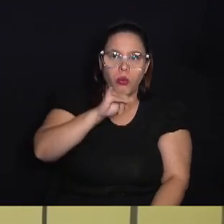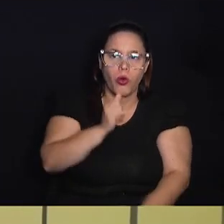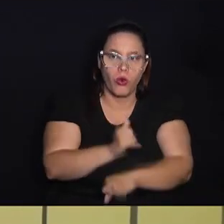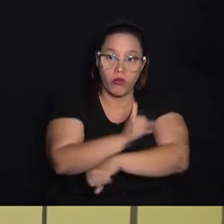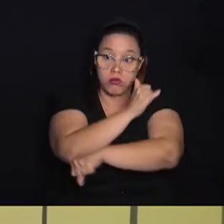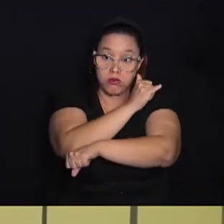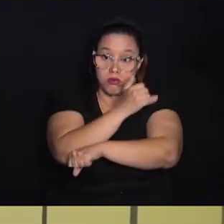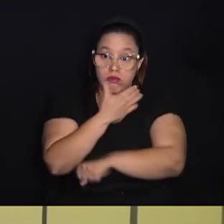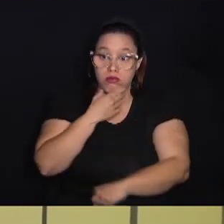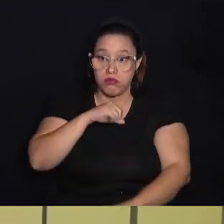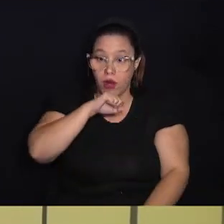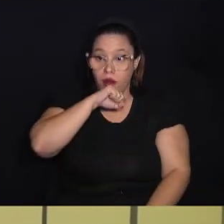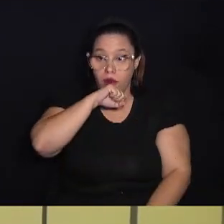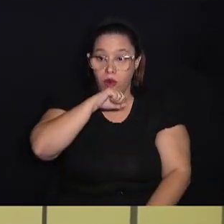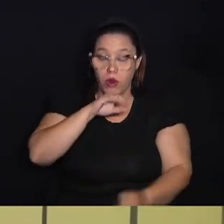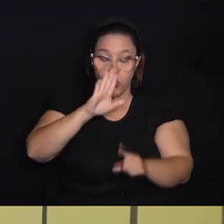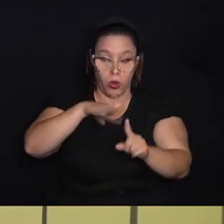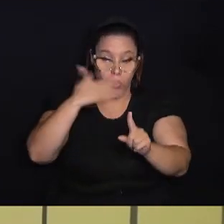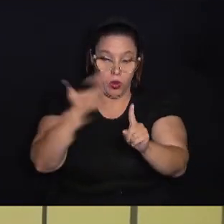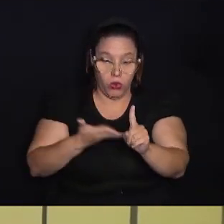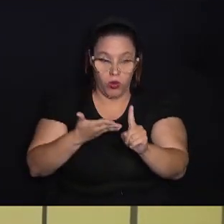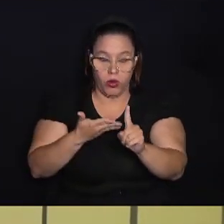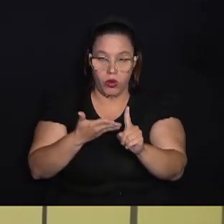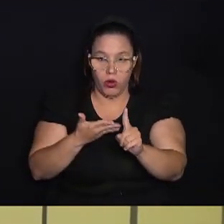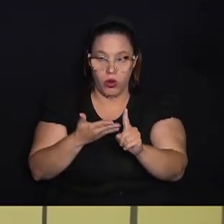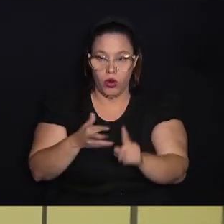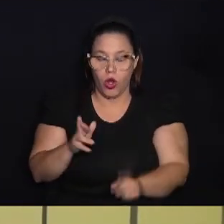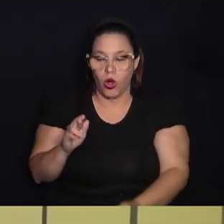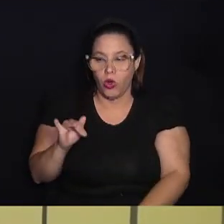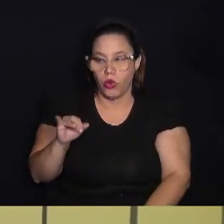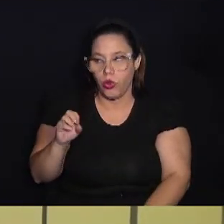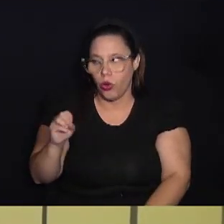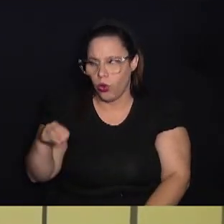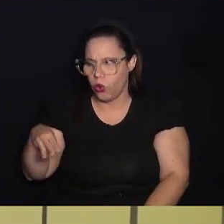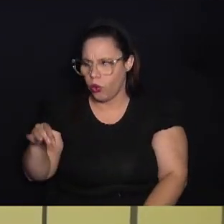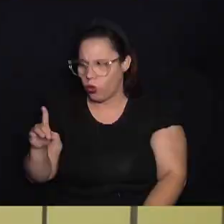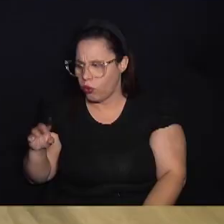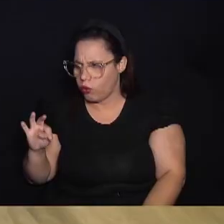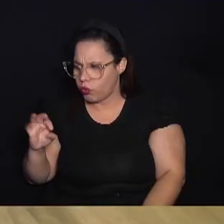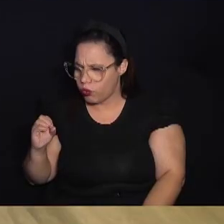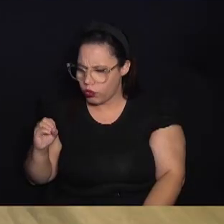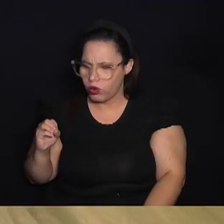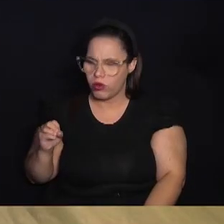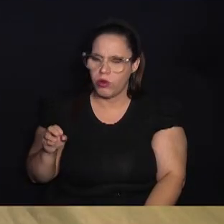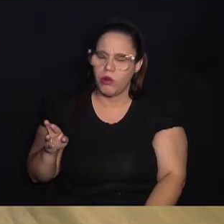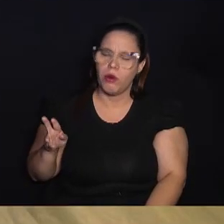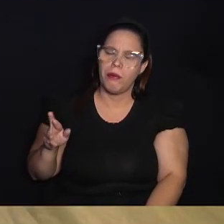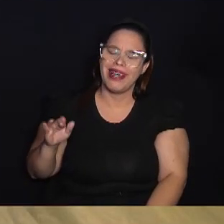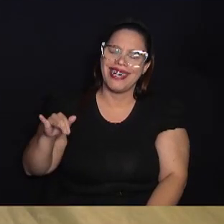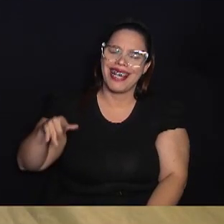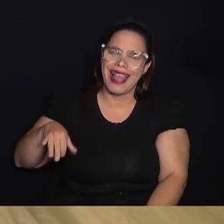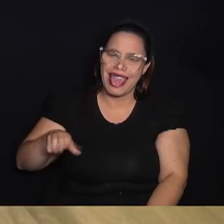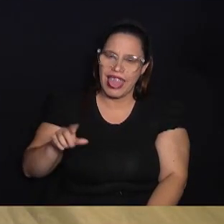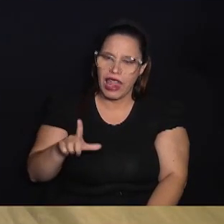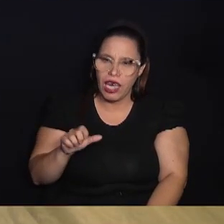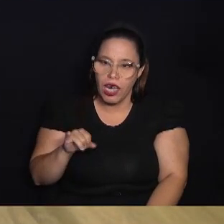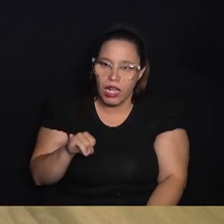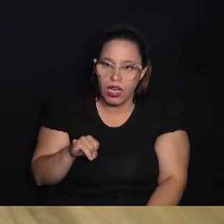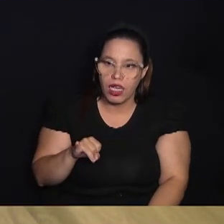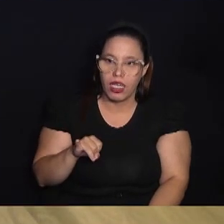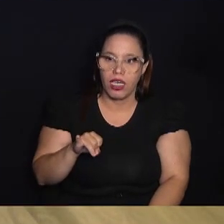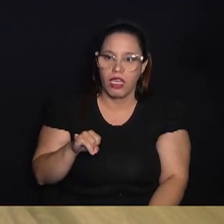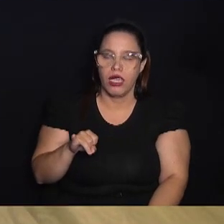mon o monumento o monumento é do Rodolfo Bernardelli que é o maior Escultor do seu período no período imperial ao